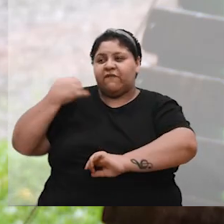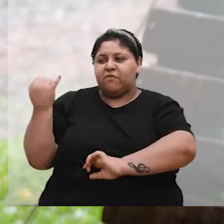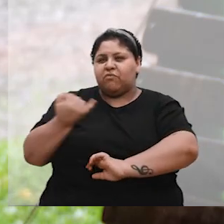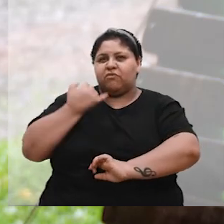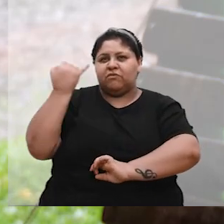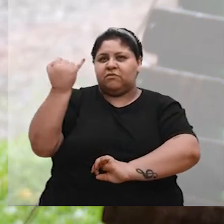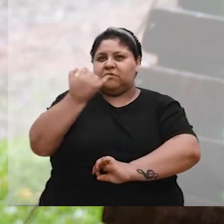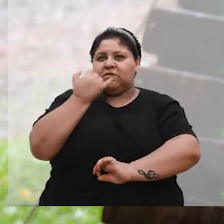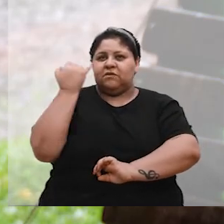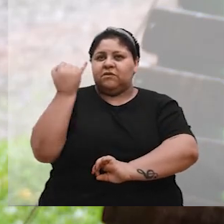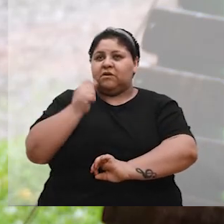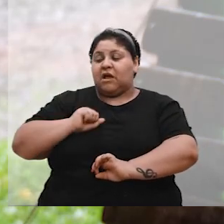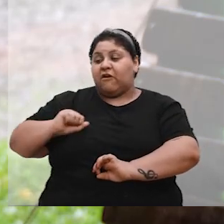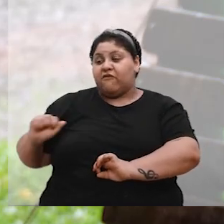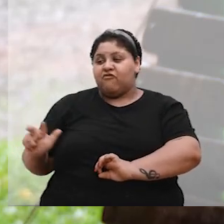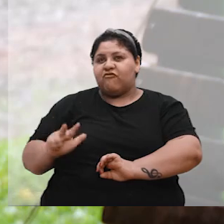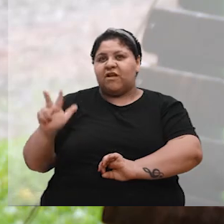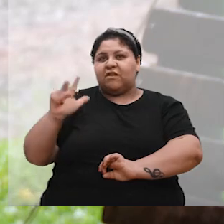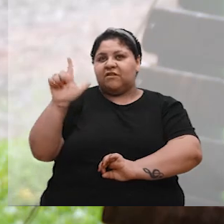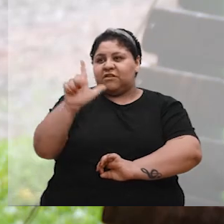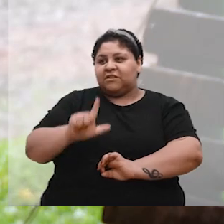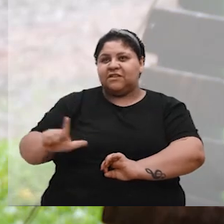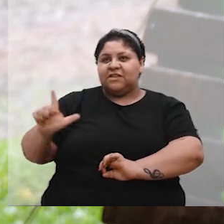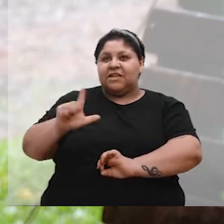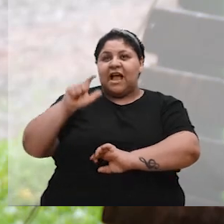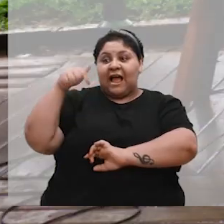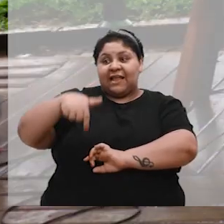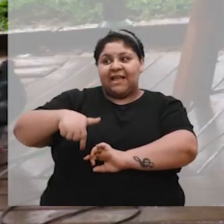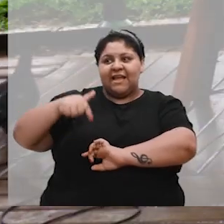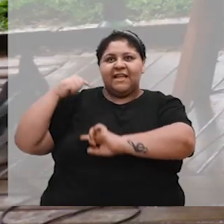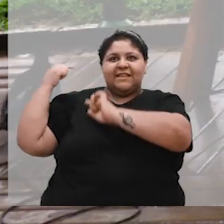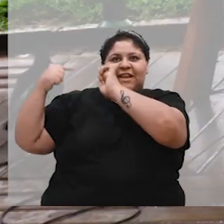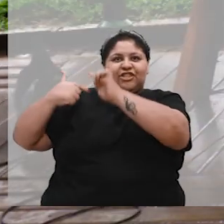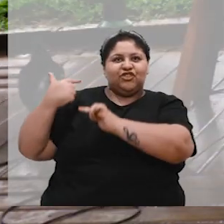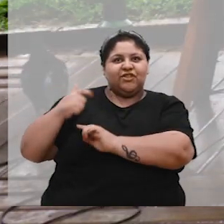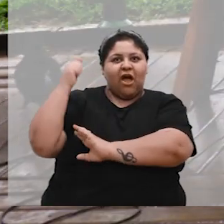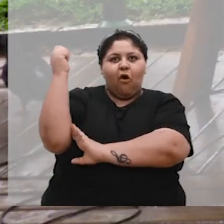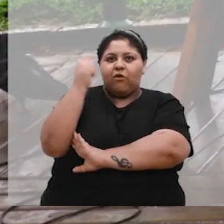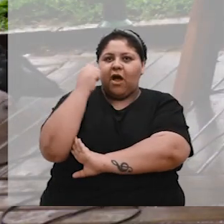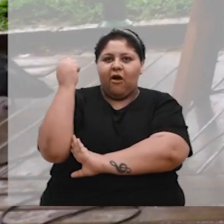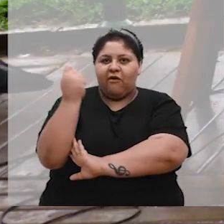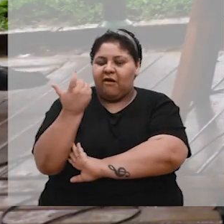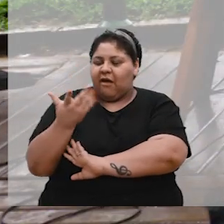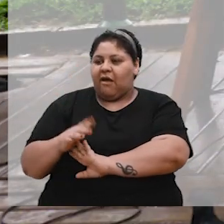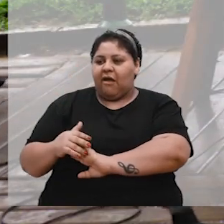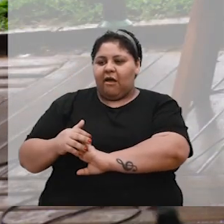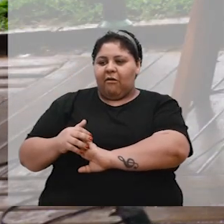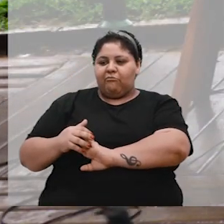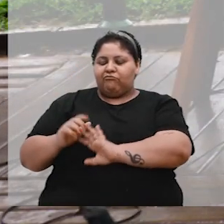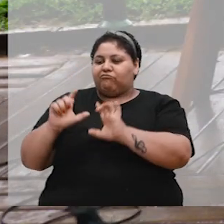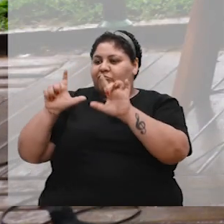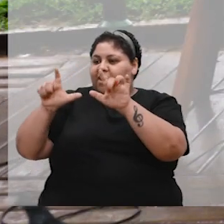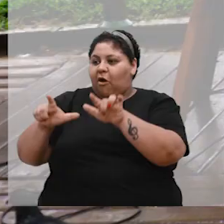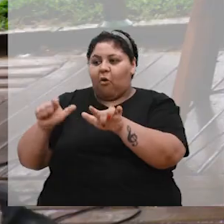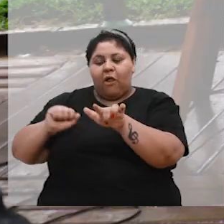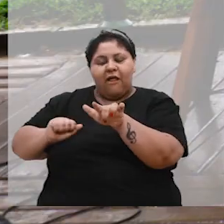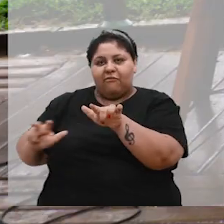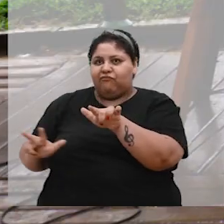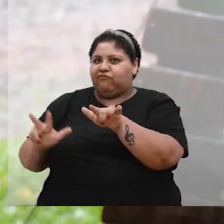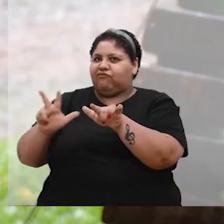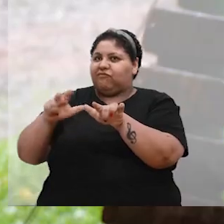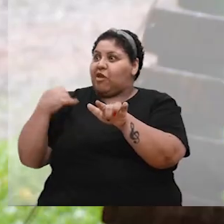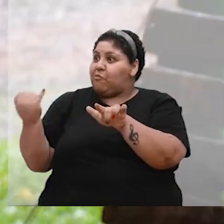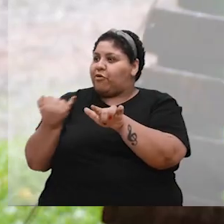que era valorizar a literatura gauchesca, que é um mundo tão valioso e